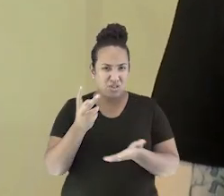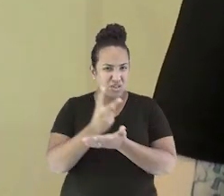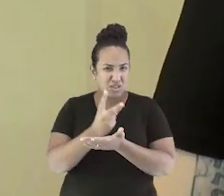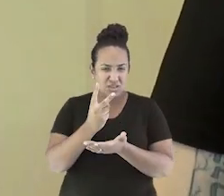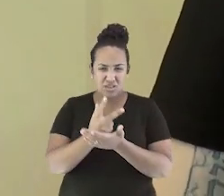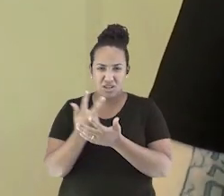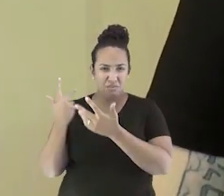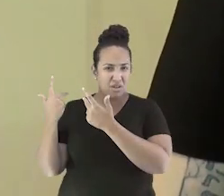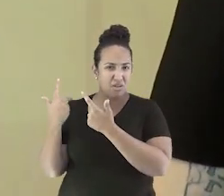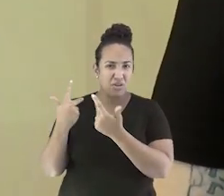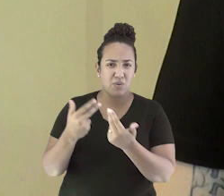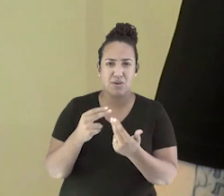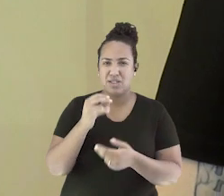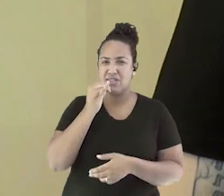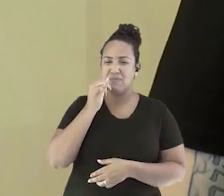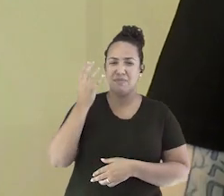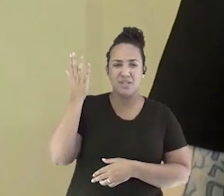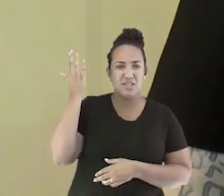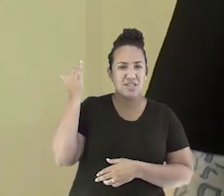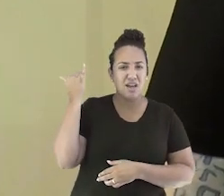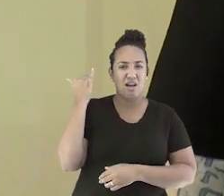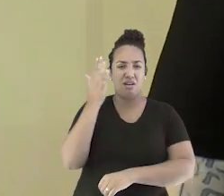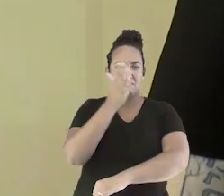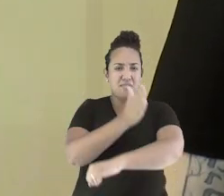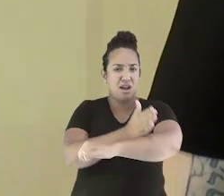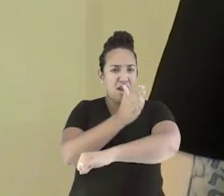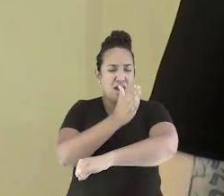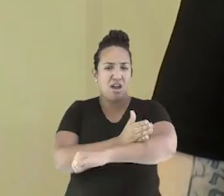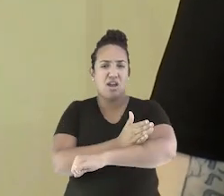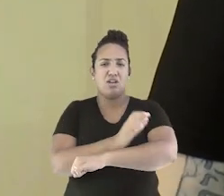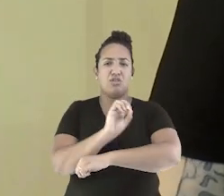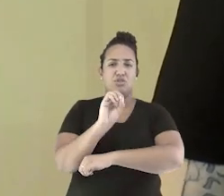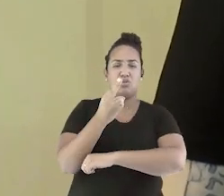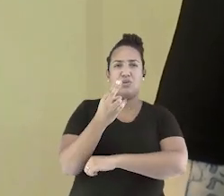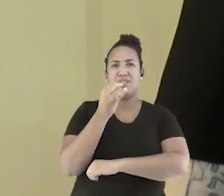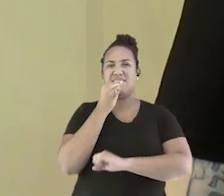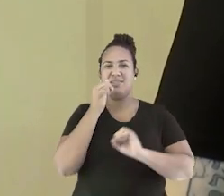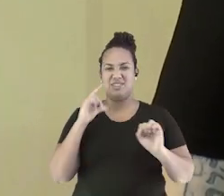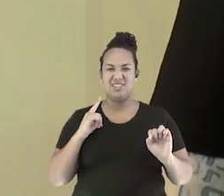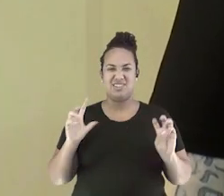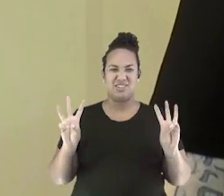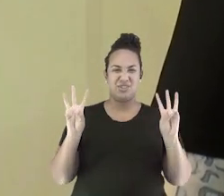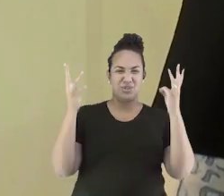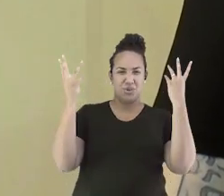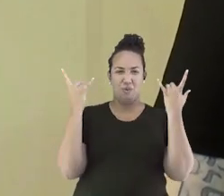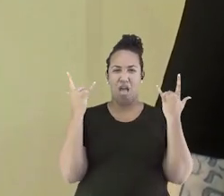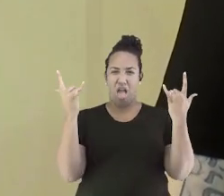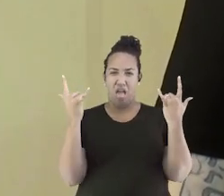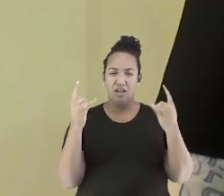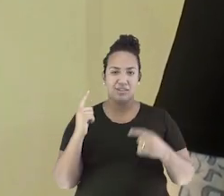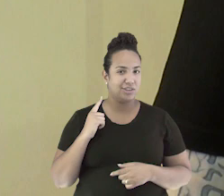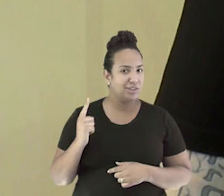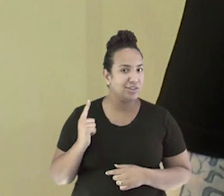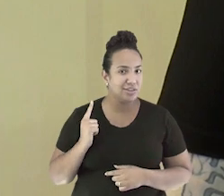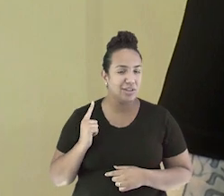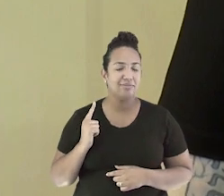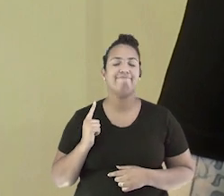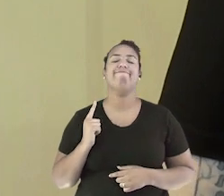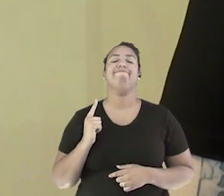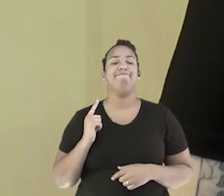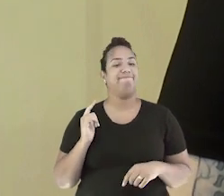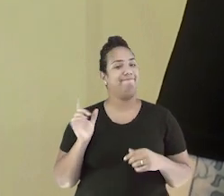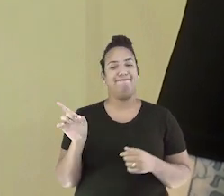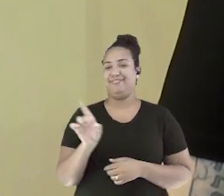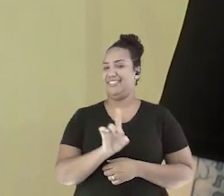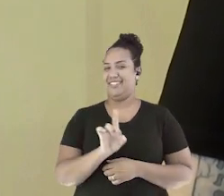caverna iam ao teatro assistir uma peça? Ou os homens da Idade Média iam a shows de rock? Mas é claro que não, né? Cada época tem